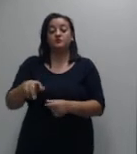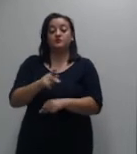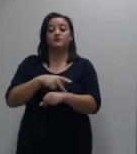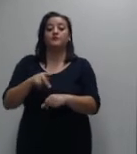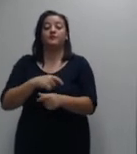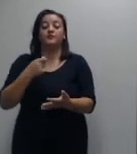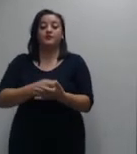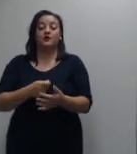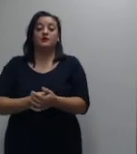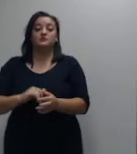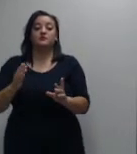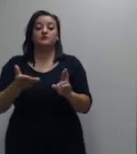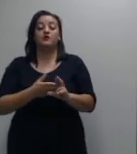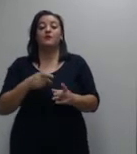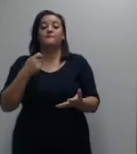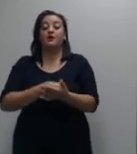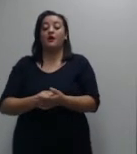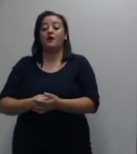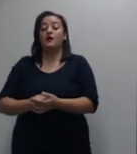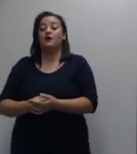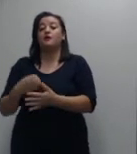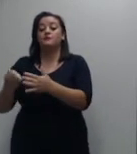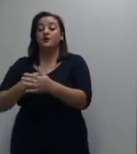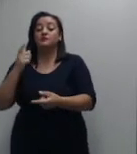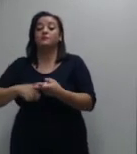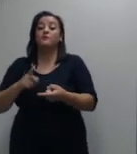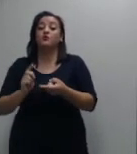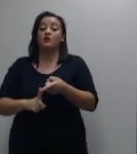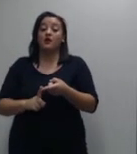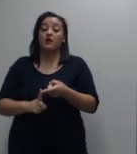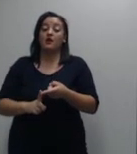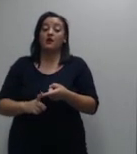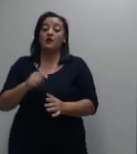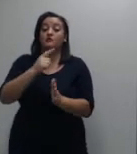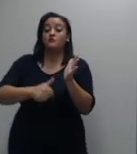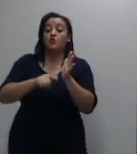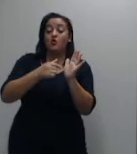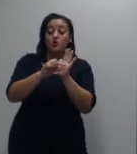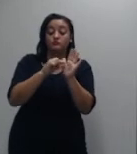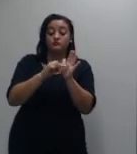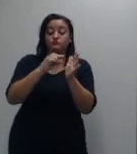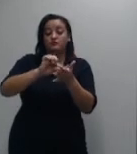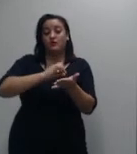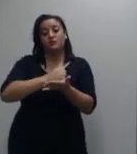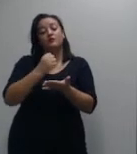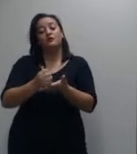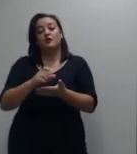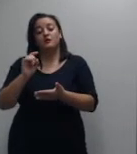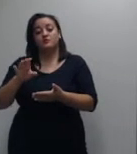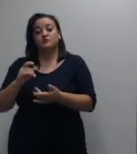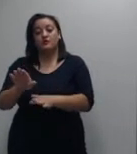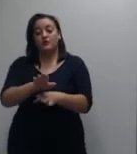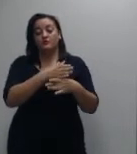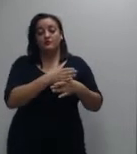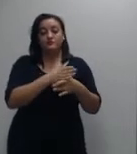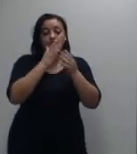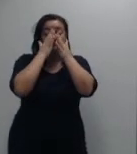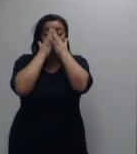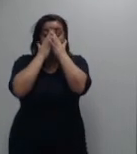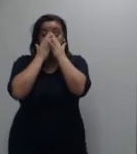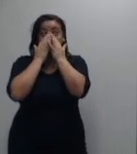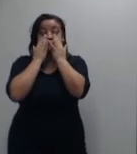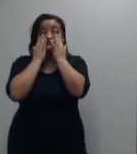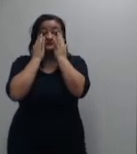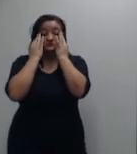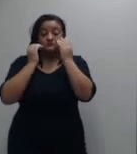Zé os indenizarem apotex pela violação da obrigação comprar próximo vida sendo apenas afastados os